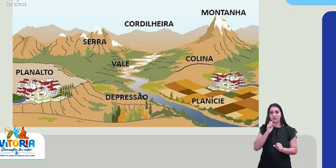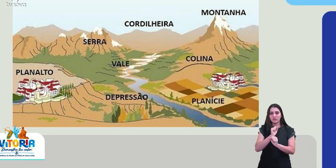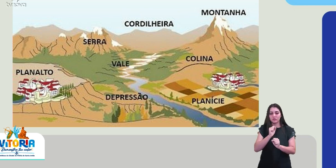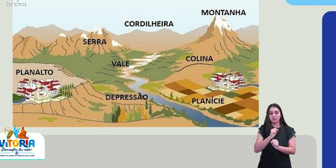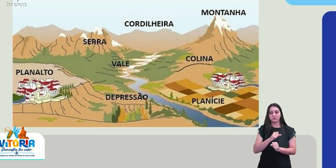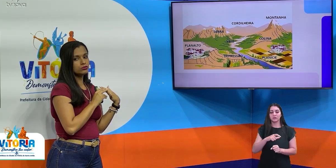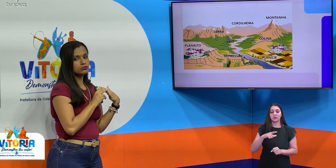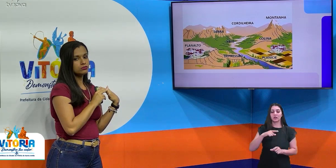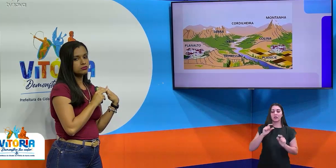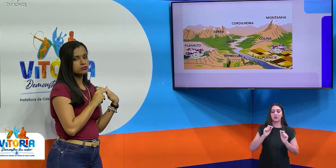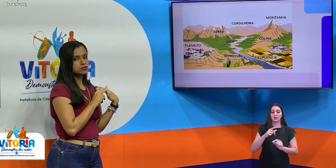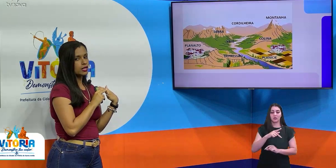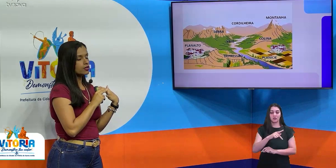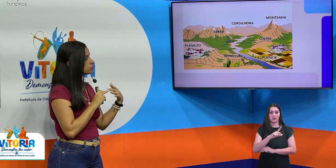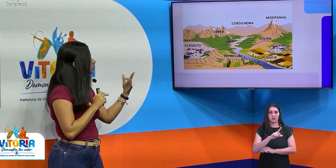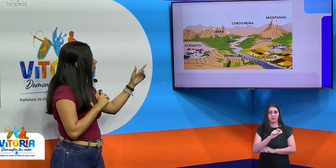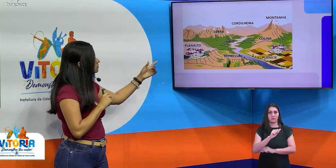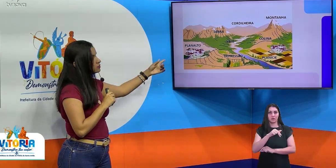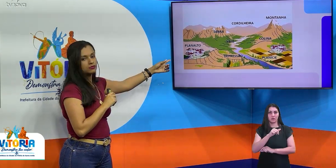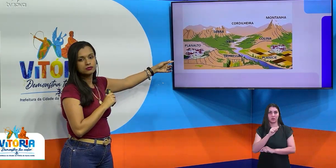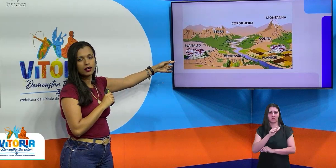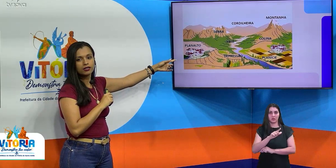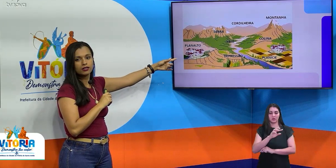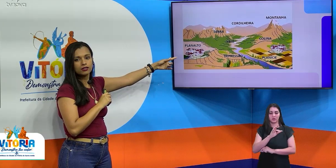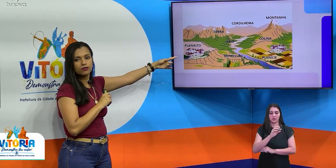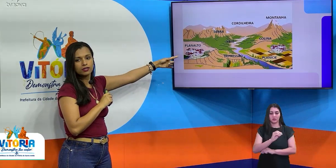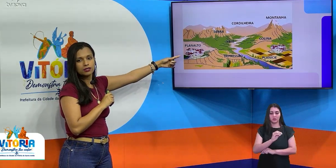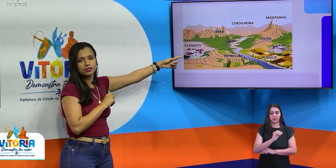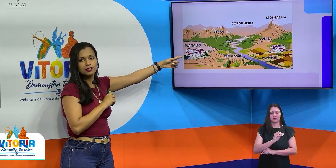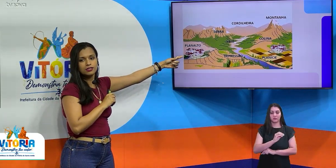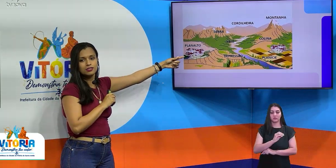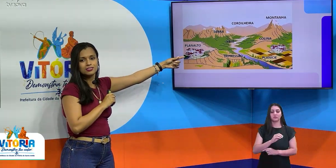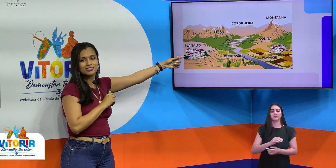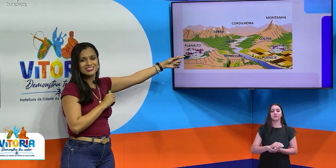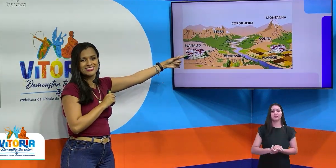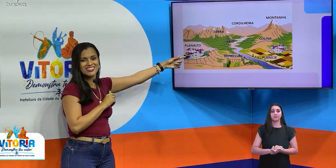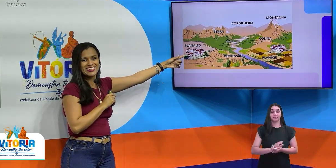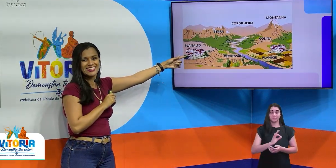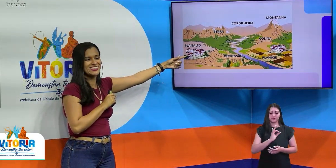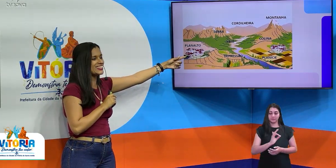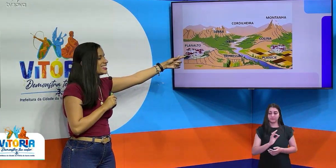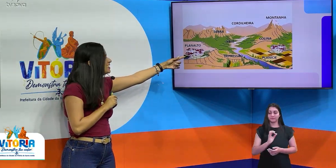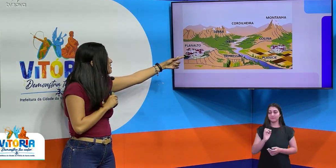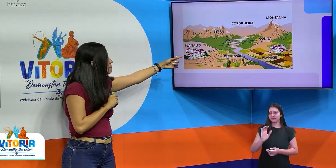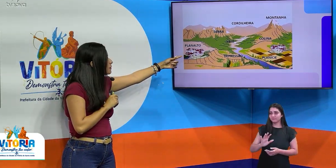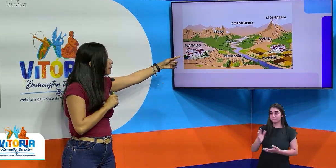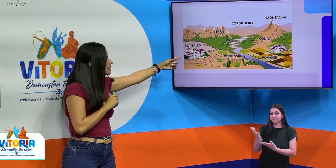ó, planalto, certo? Aqui, ó, aqui, isso,